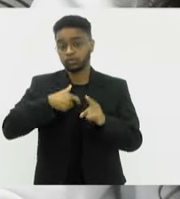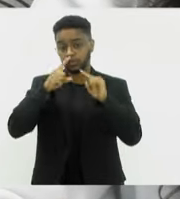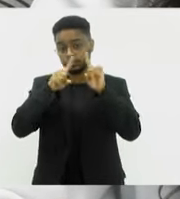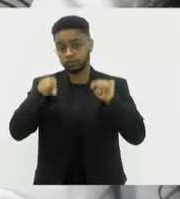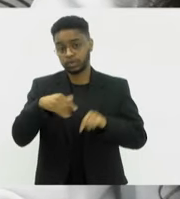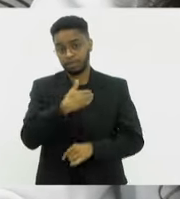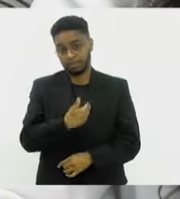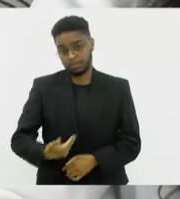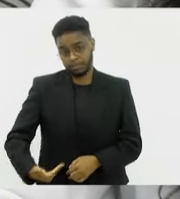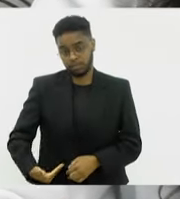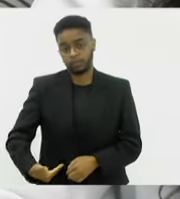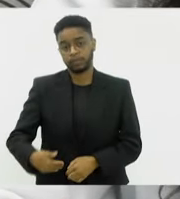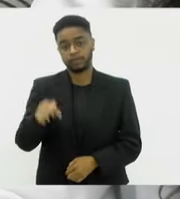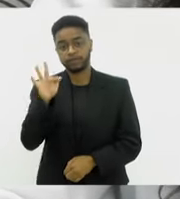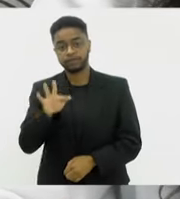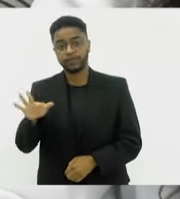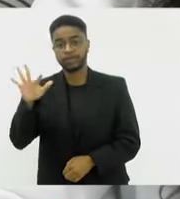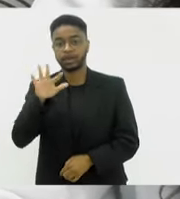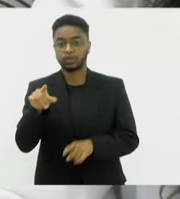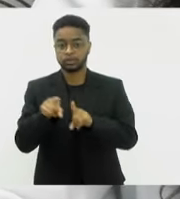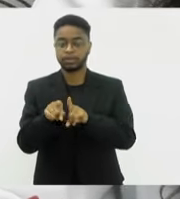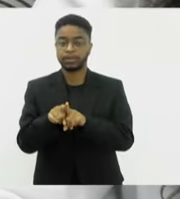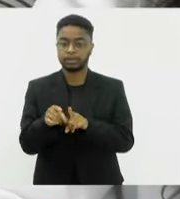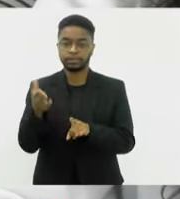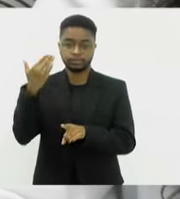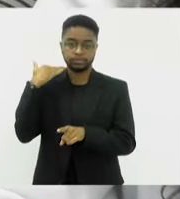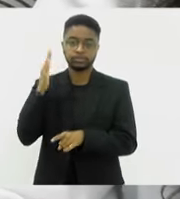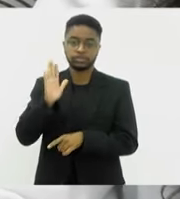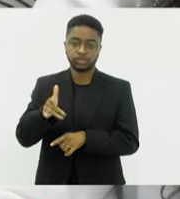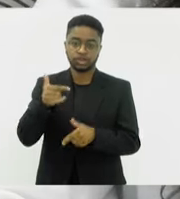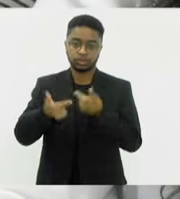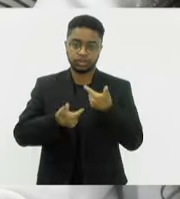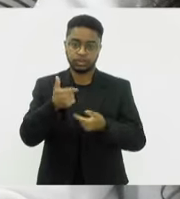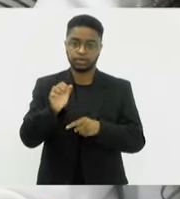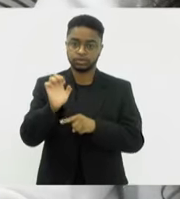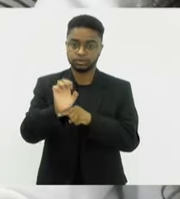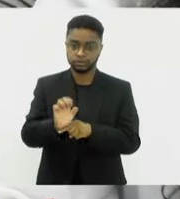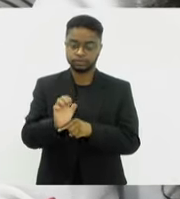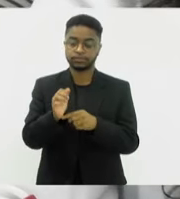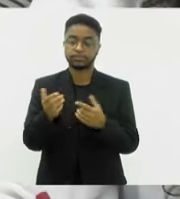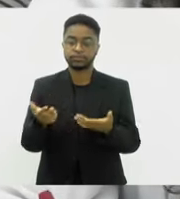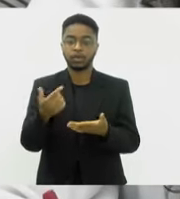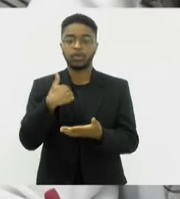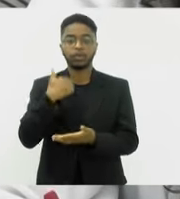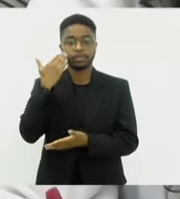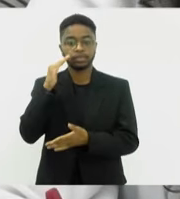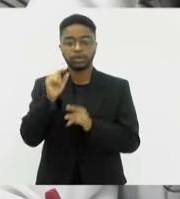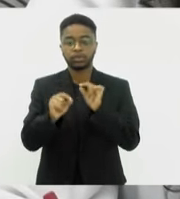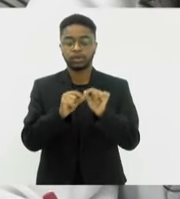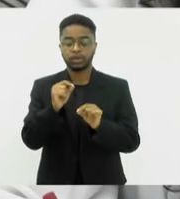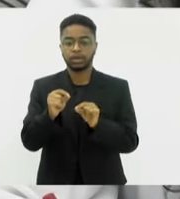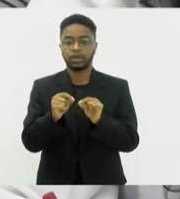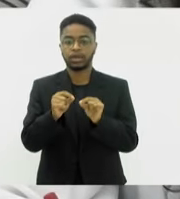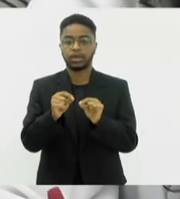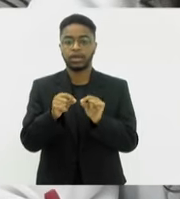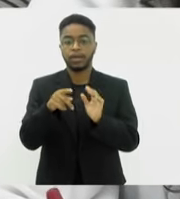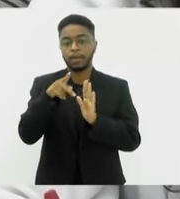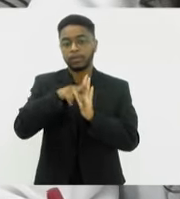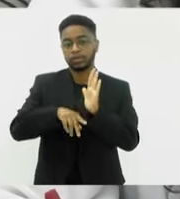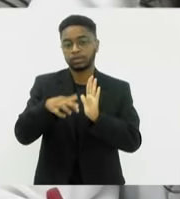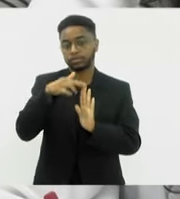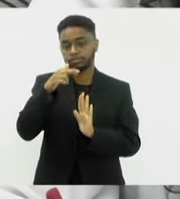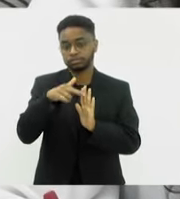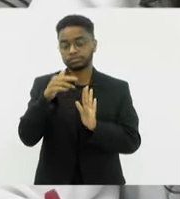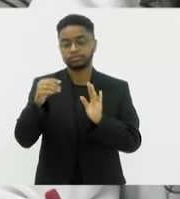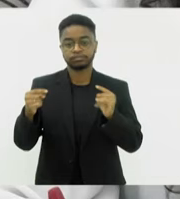também, federal, e já fui do Estado, eu entendo que esse projeto de resolução, como colocado aqui,